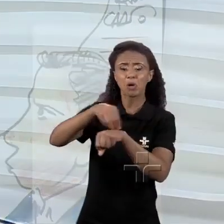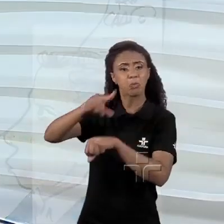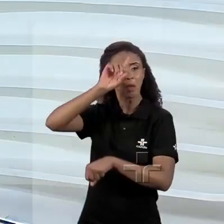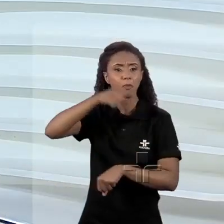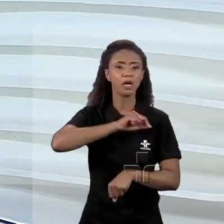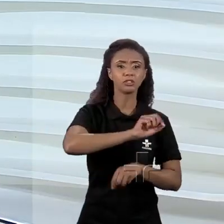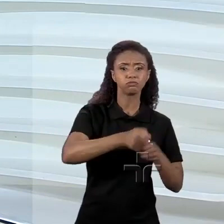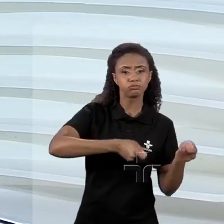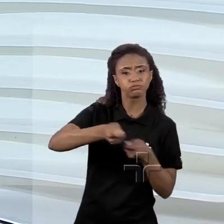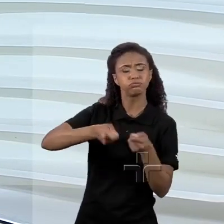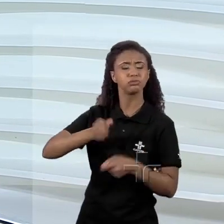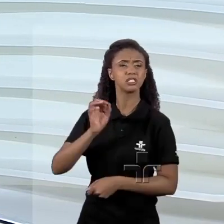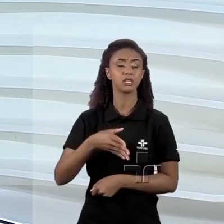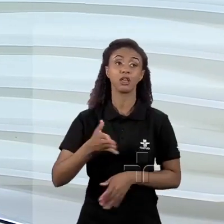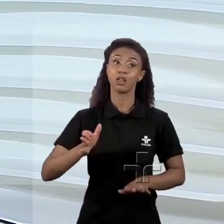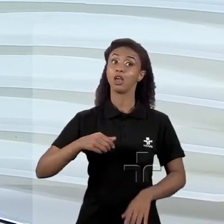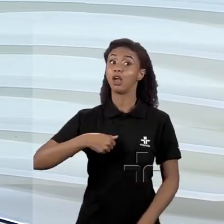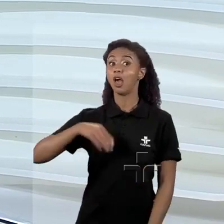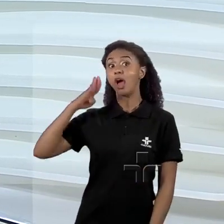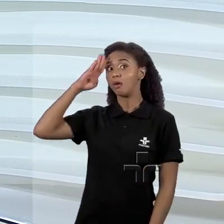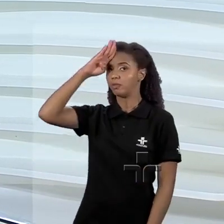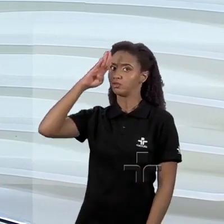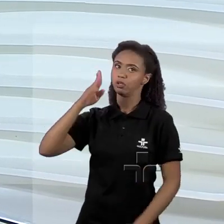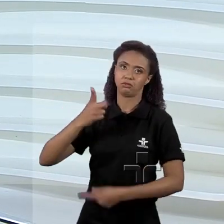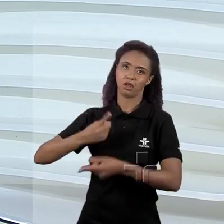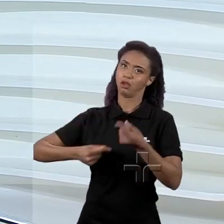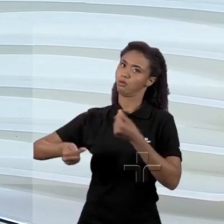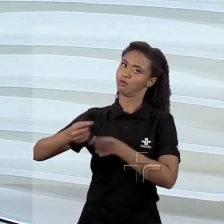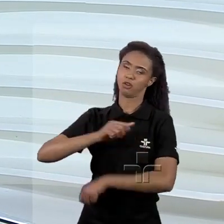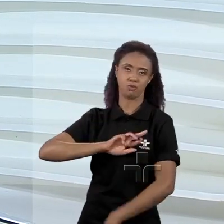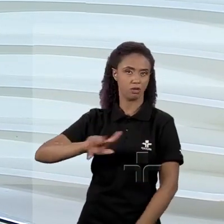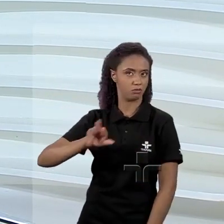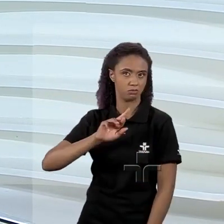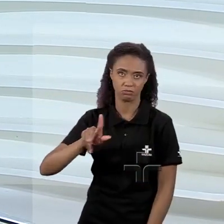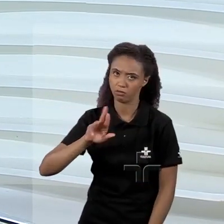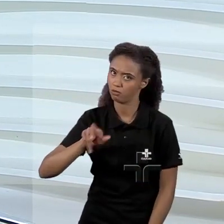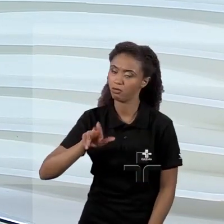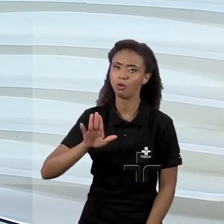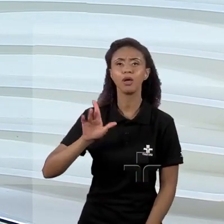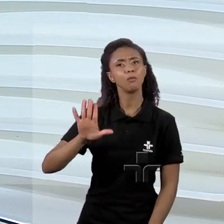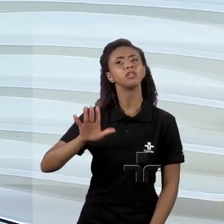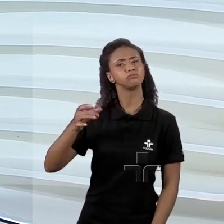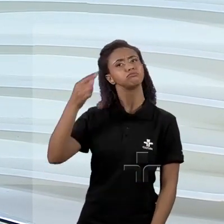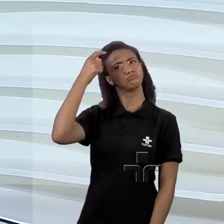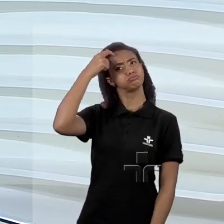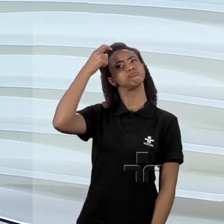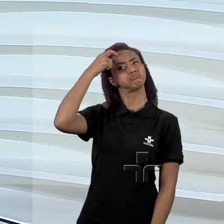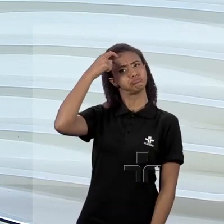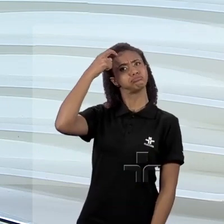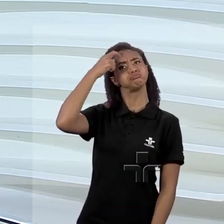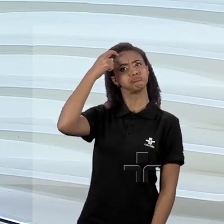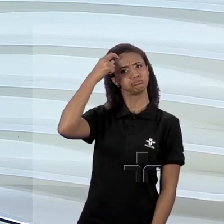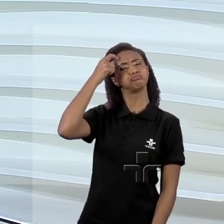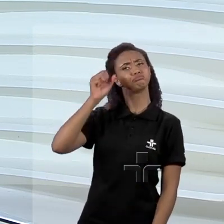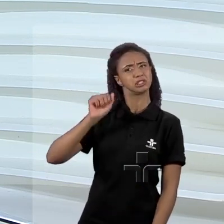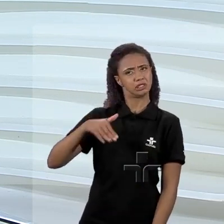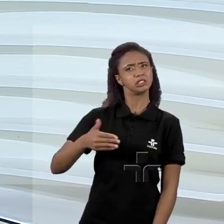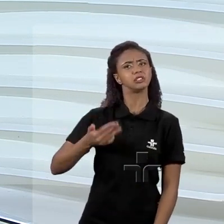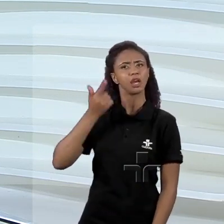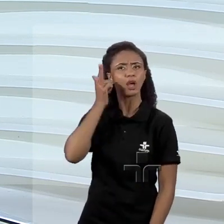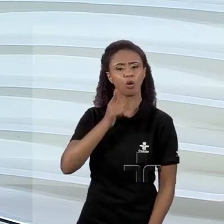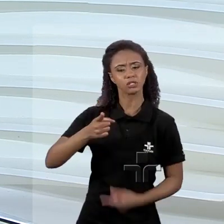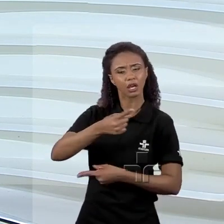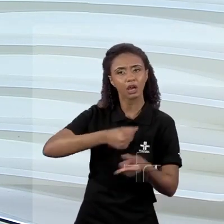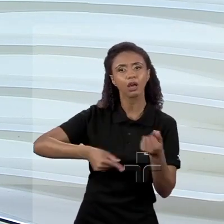que o Jair Bolsonaro, que não é economista, mas tem bom senso, tem equilíbrio, delegará ao Paulo Guedes a conduta da